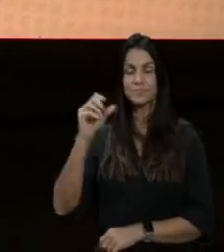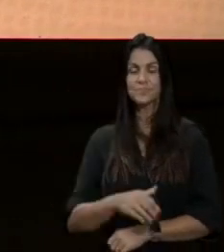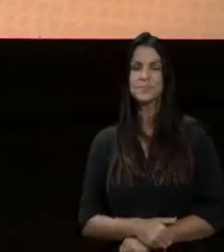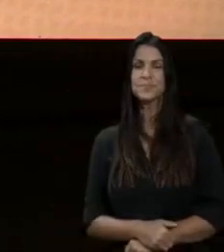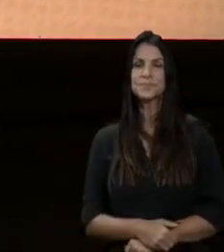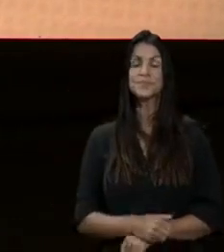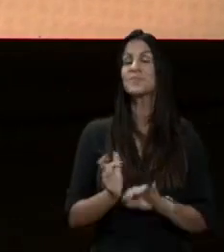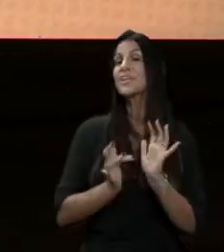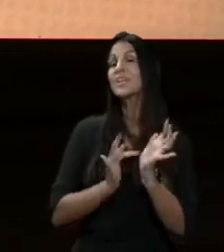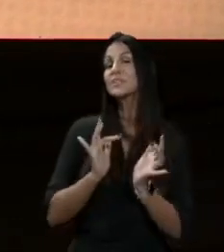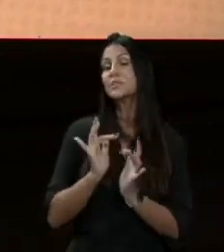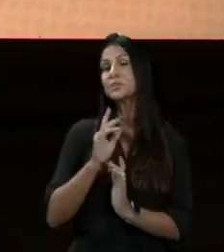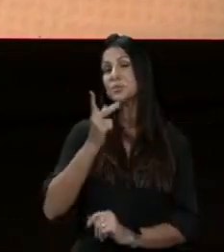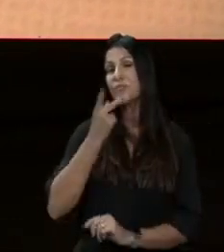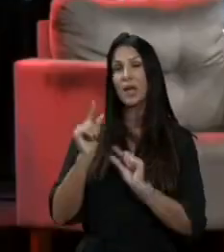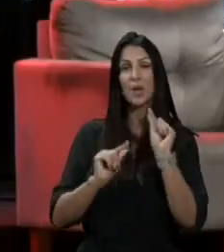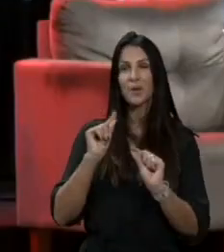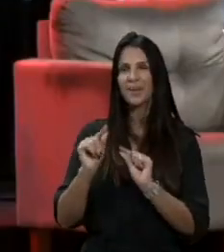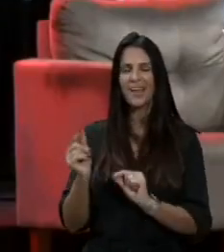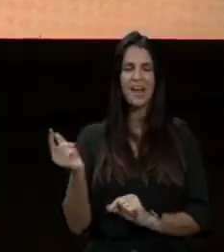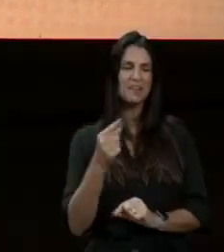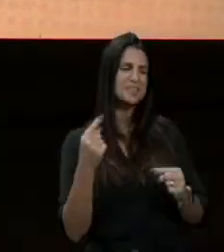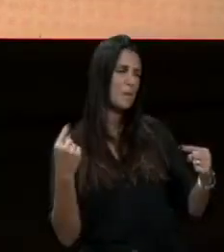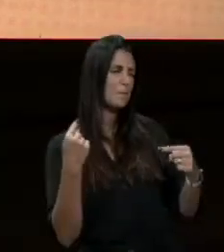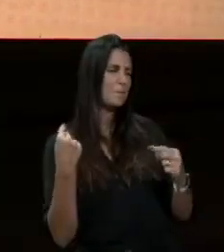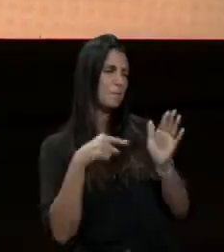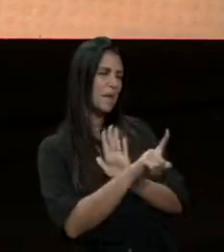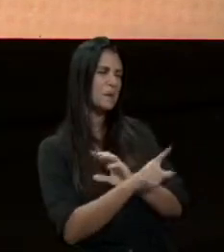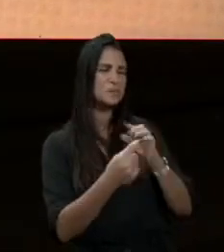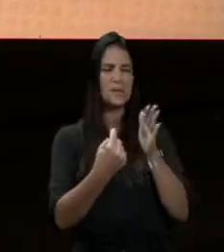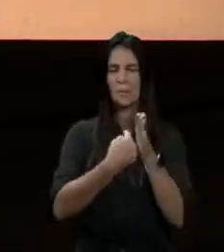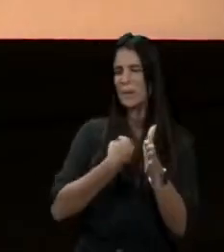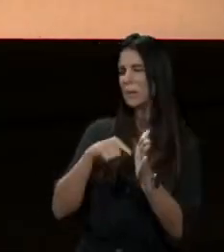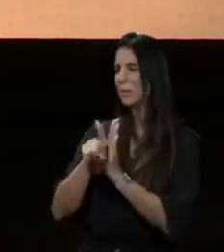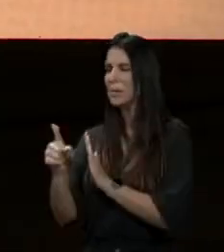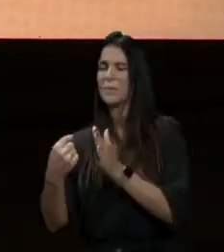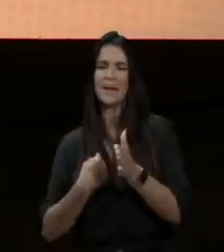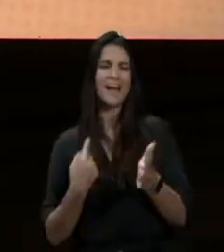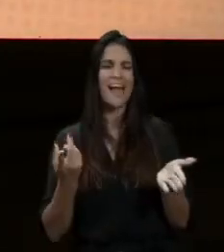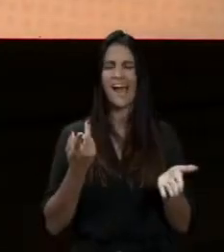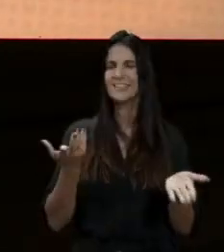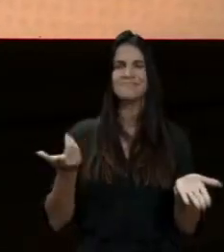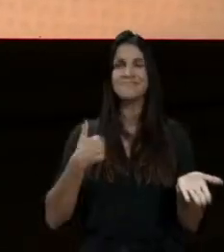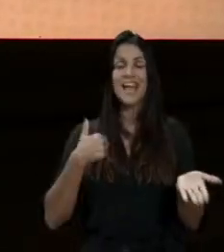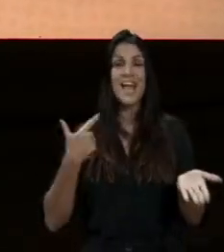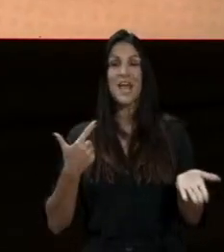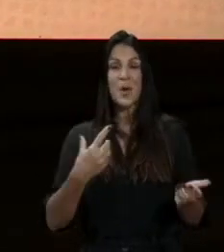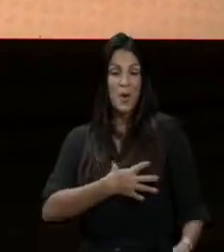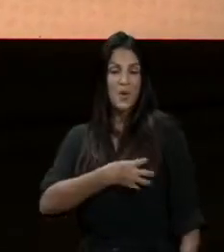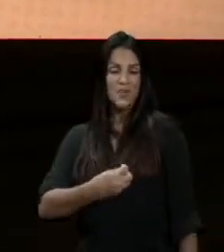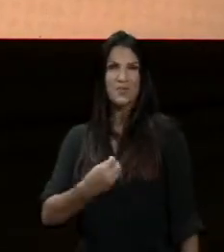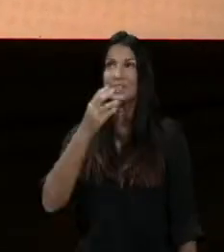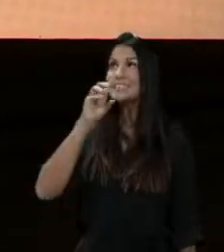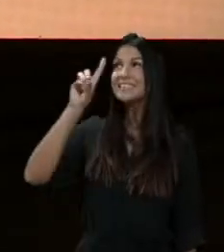começando com outra aí perguntando para o outro que autoridade que eu tenho deixa eu te falar só vocês saberem que o filho do